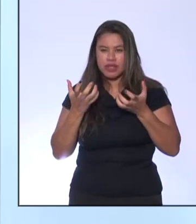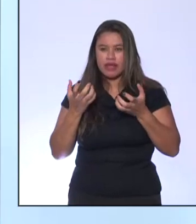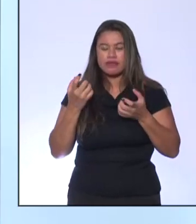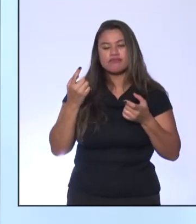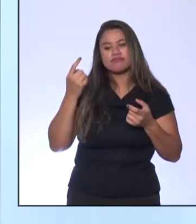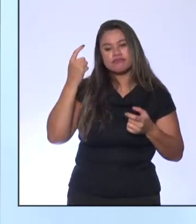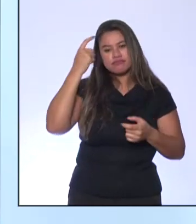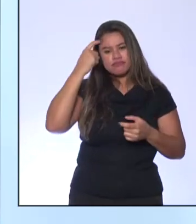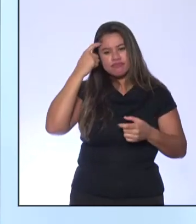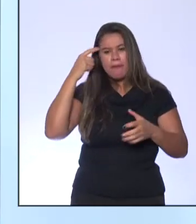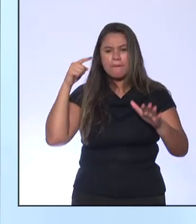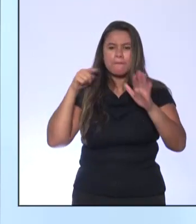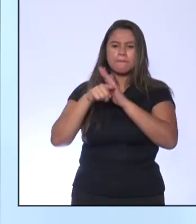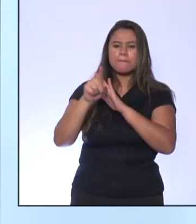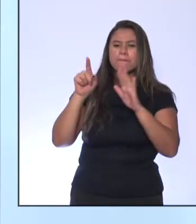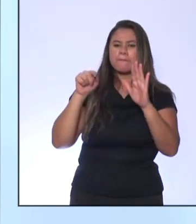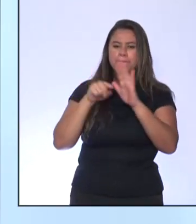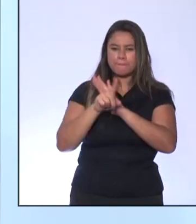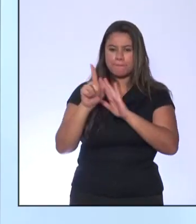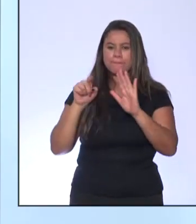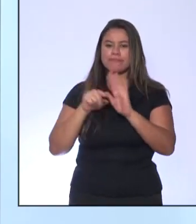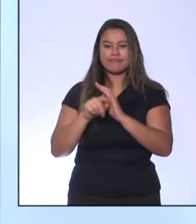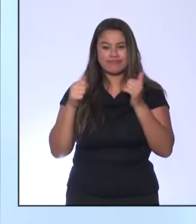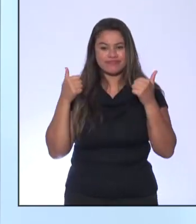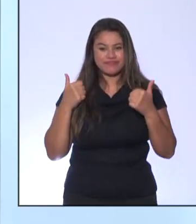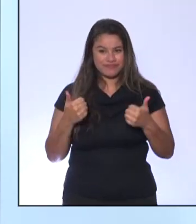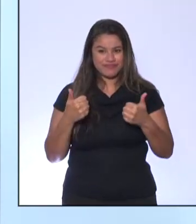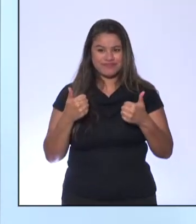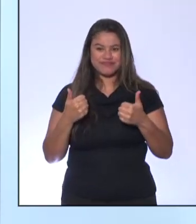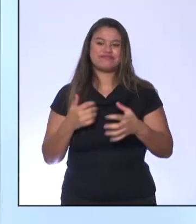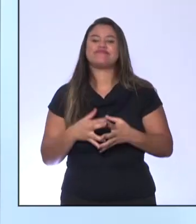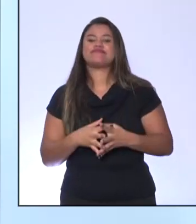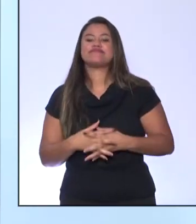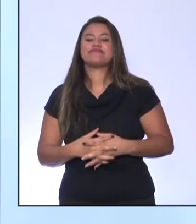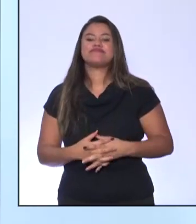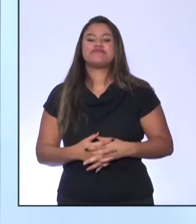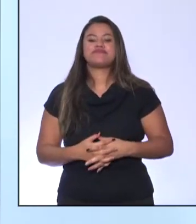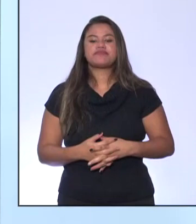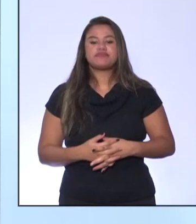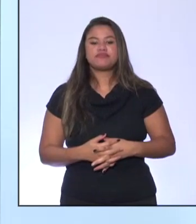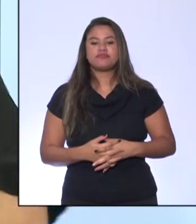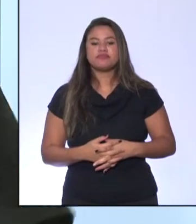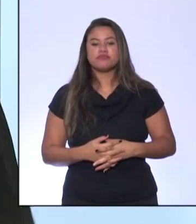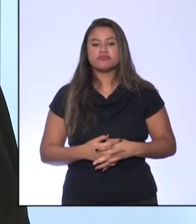gente refletir, para vocês refletirem neste período que vocês estão em casa.